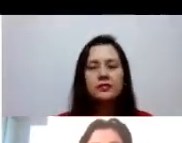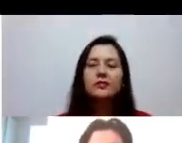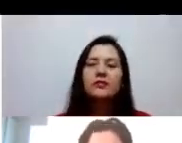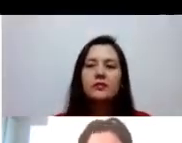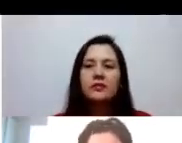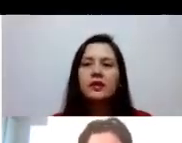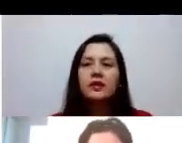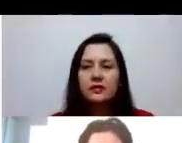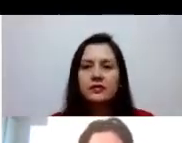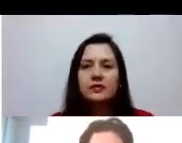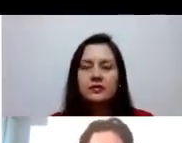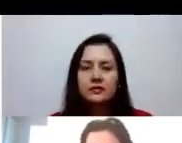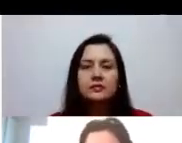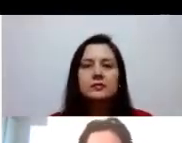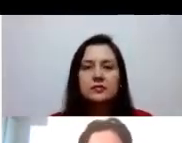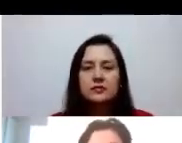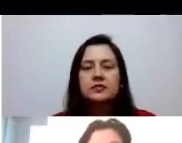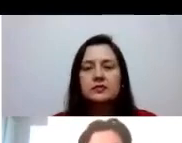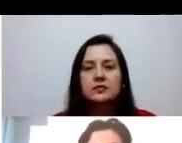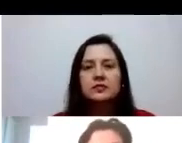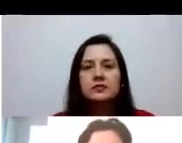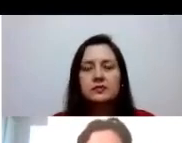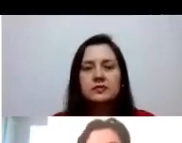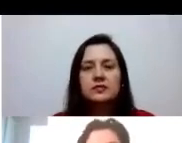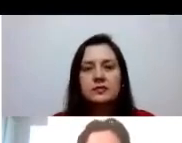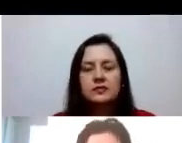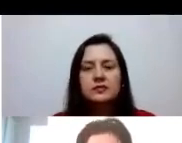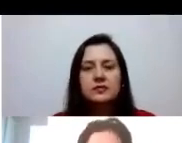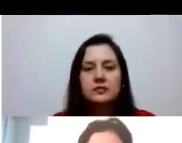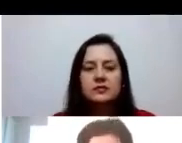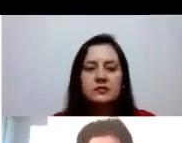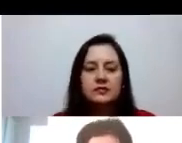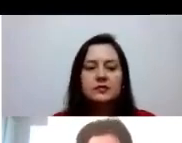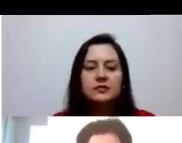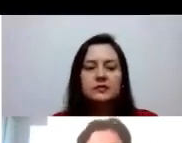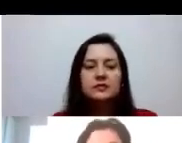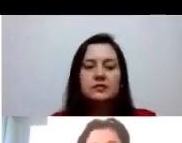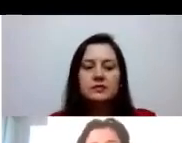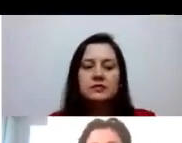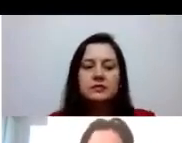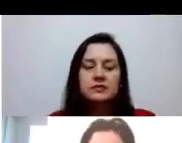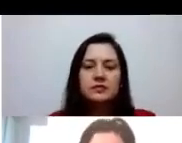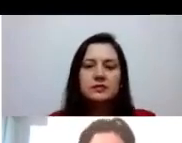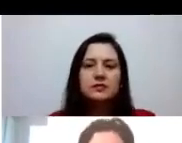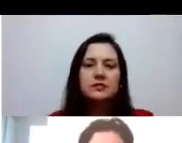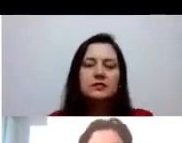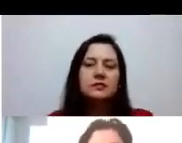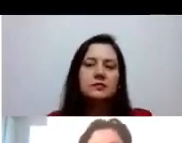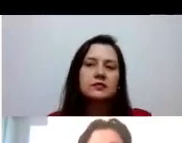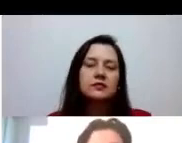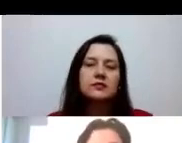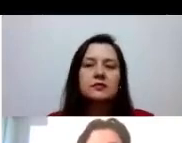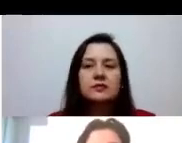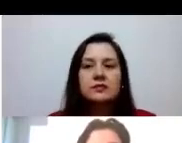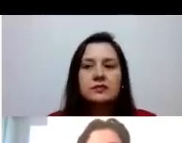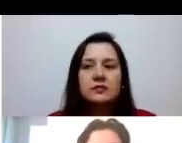servidor da gestão pública. Você responde dentro desses princípios também. A impessoalidade.